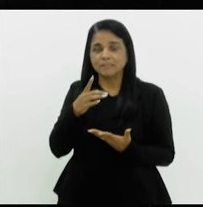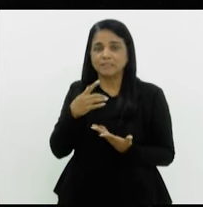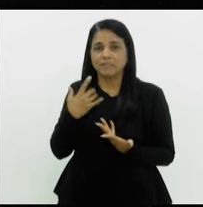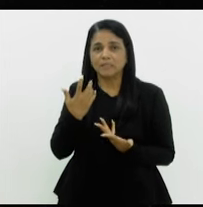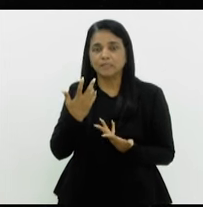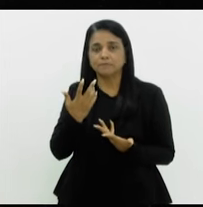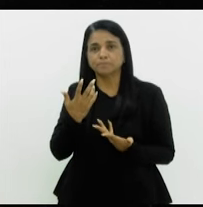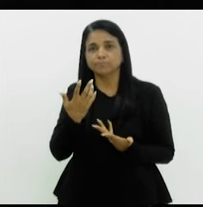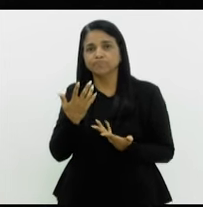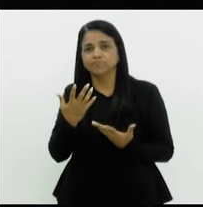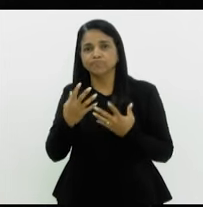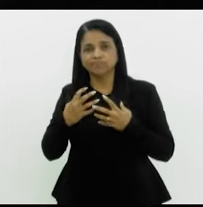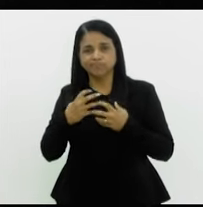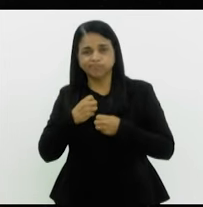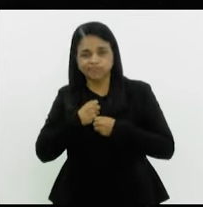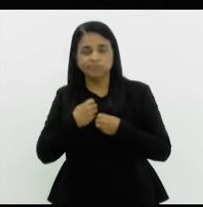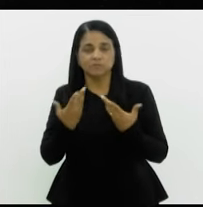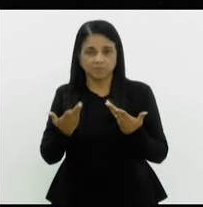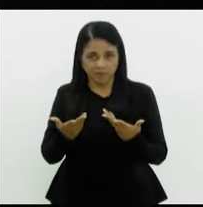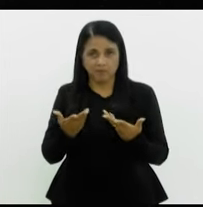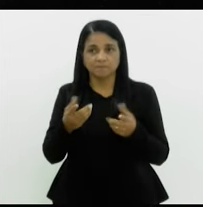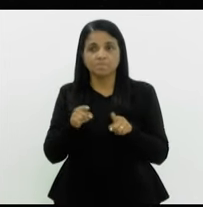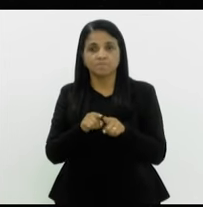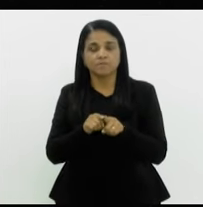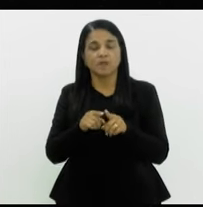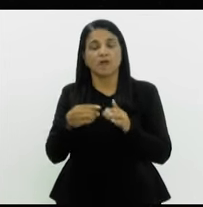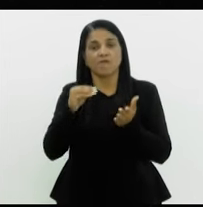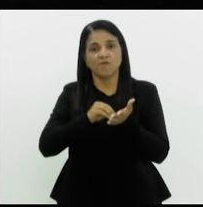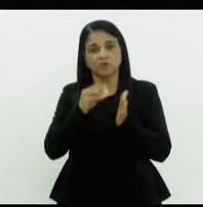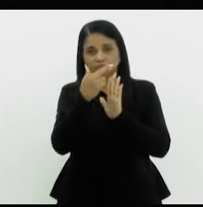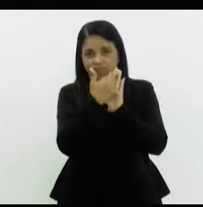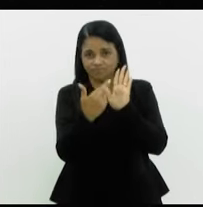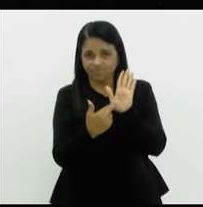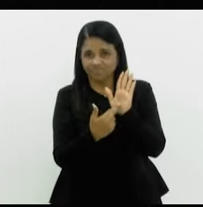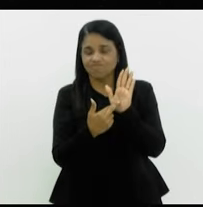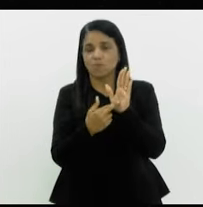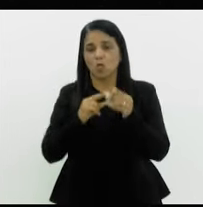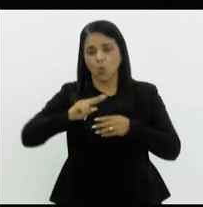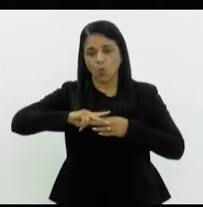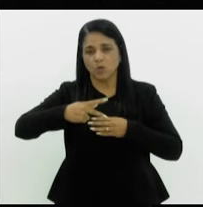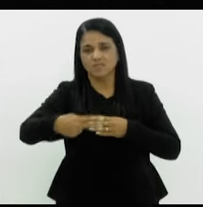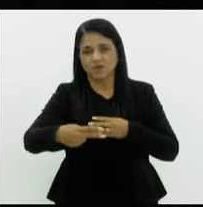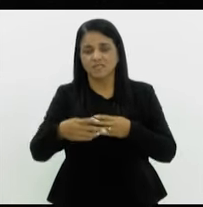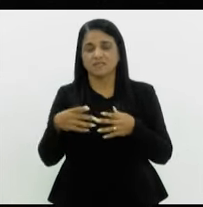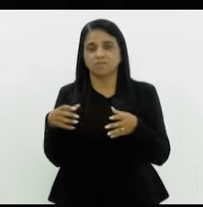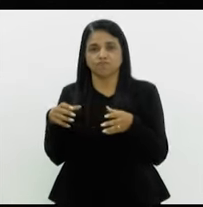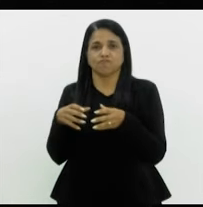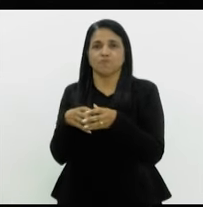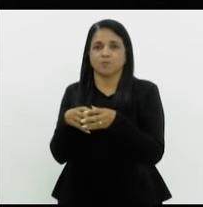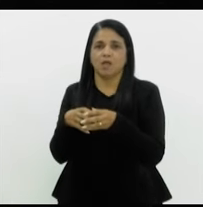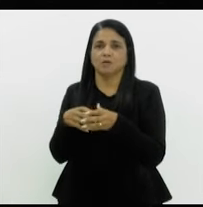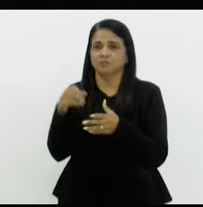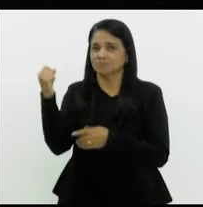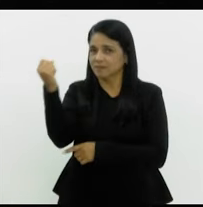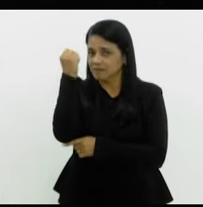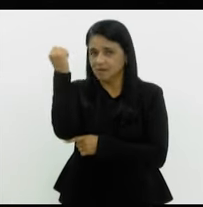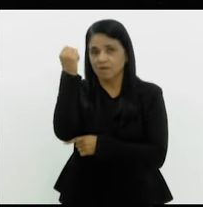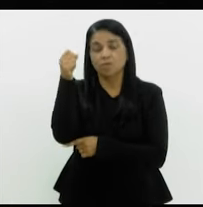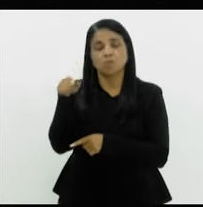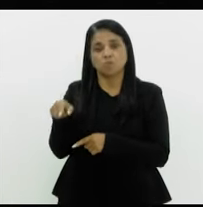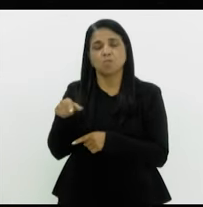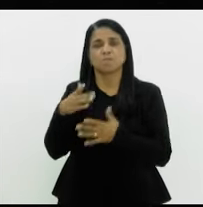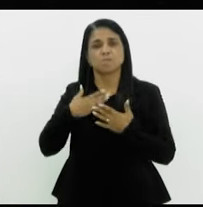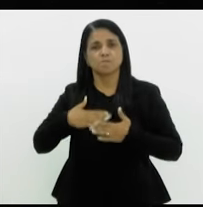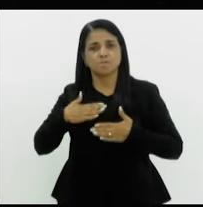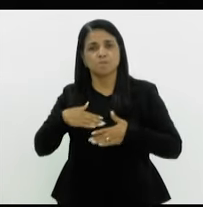estamos enfrentando. A falta de regularização produz consequências graves para a comunidade, que é totalmente pacífica